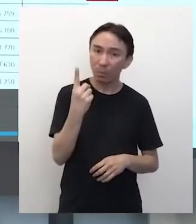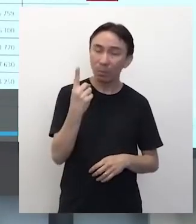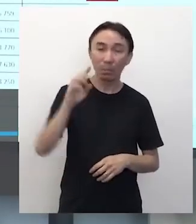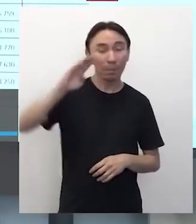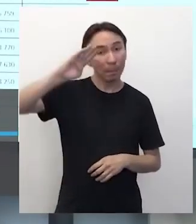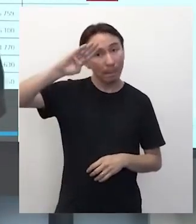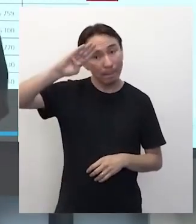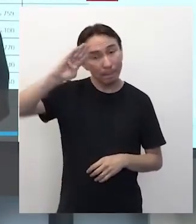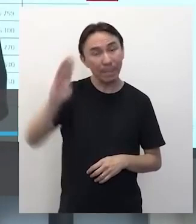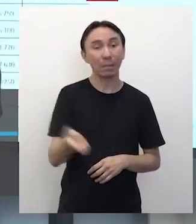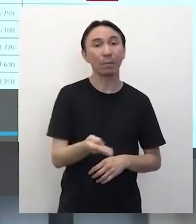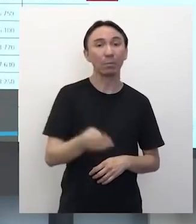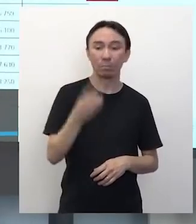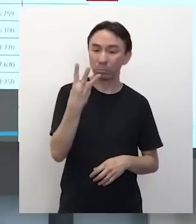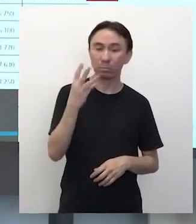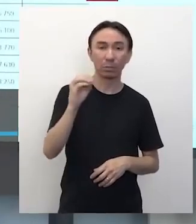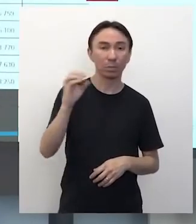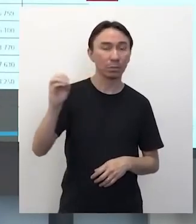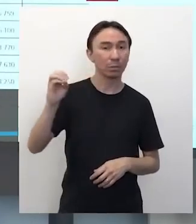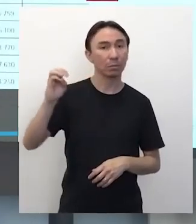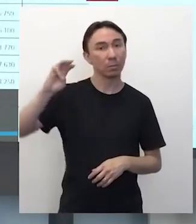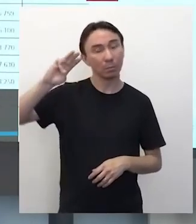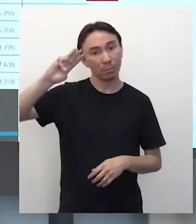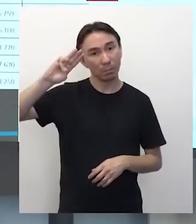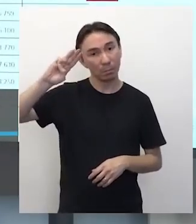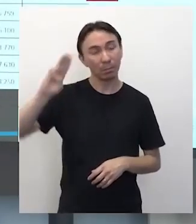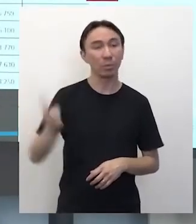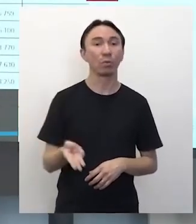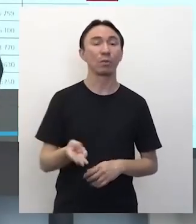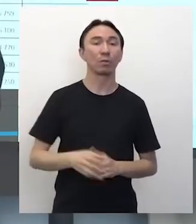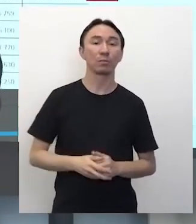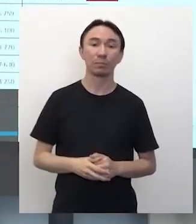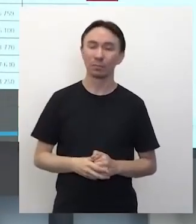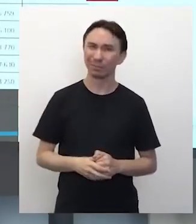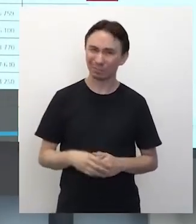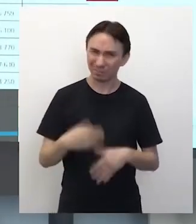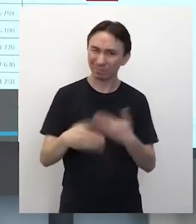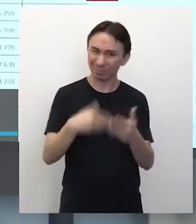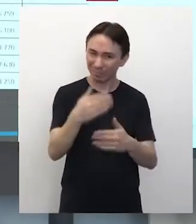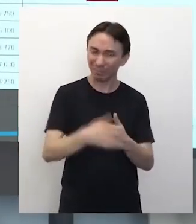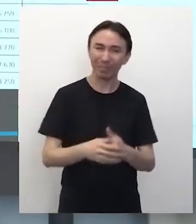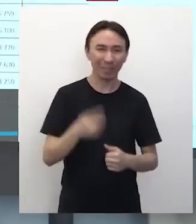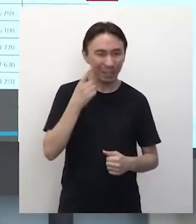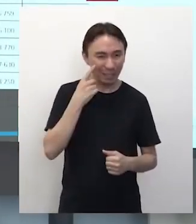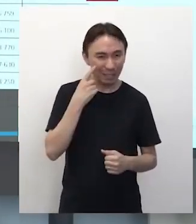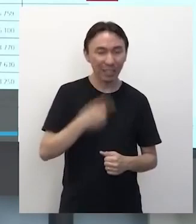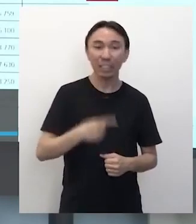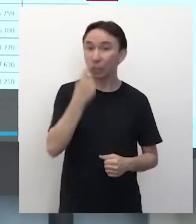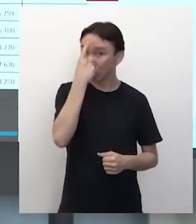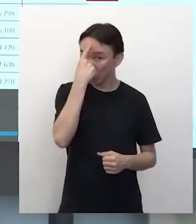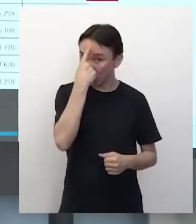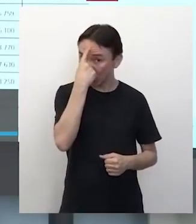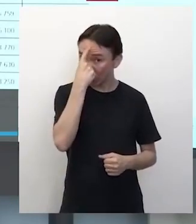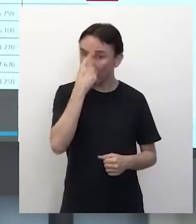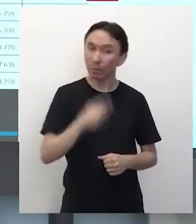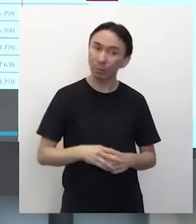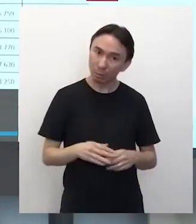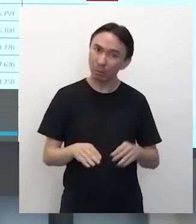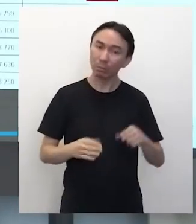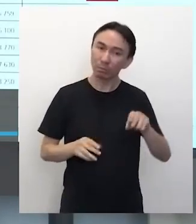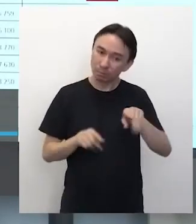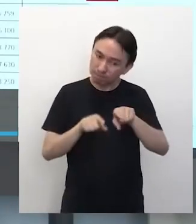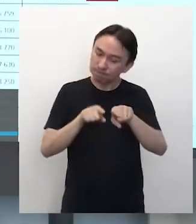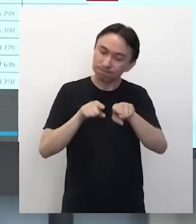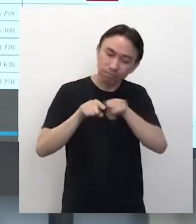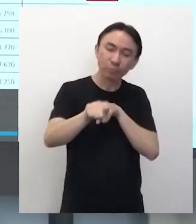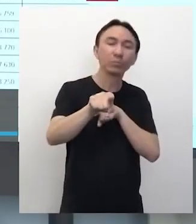ponto, e daqui uns anos a Índia vai passar a China aí pelo seu alto crescimento vegetativo, pelo seu alta